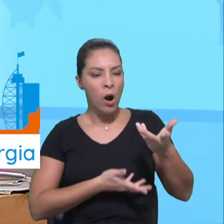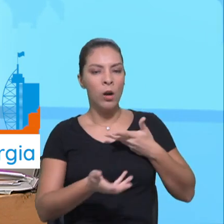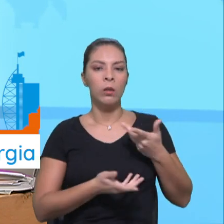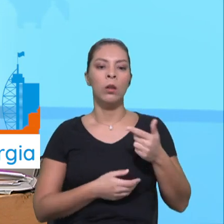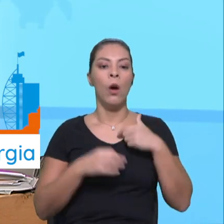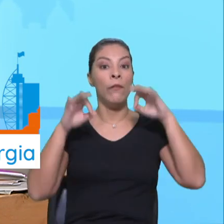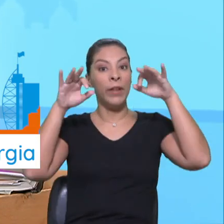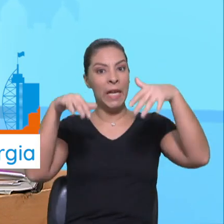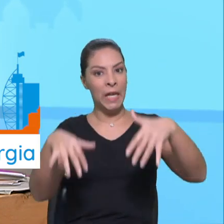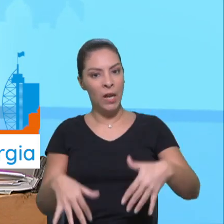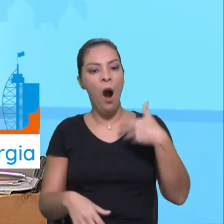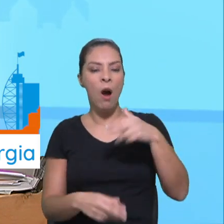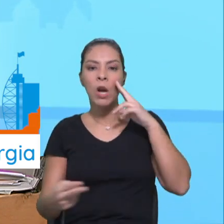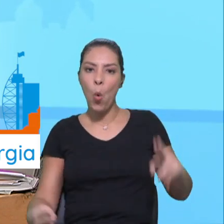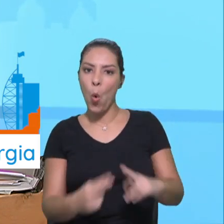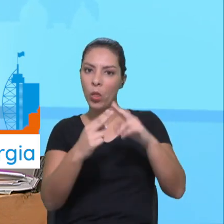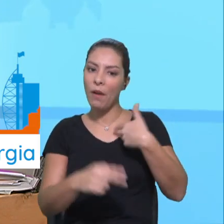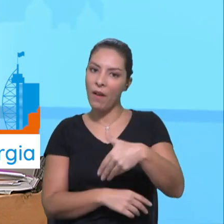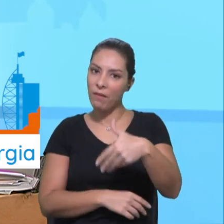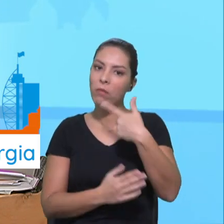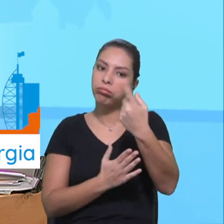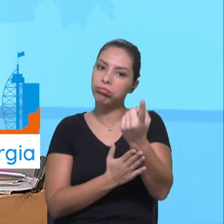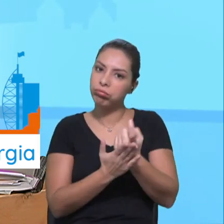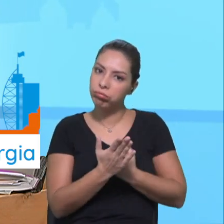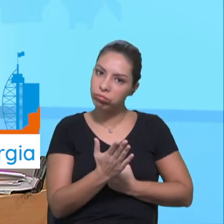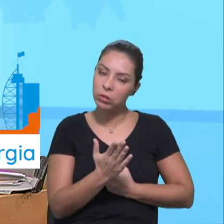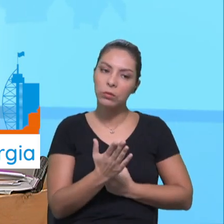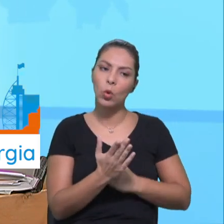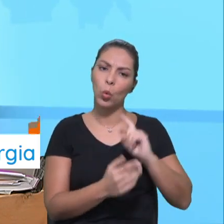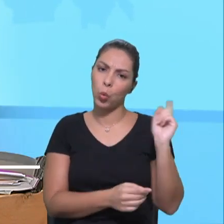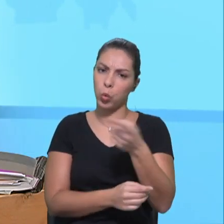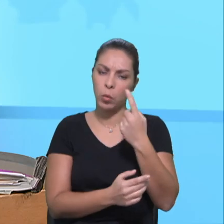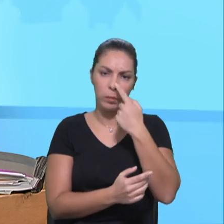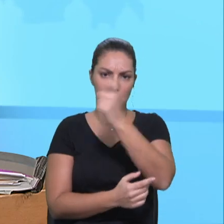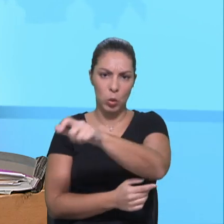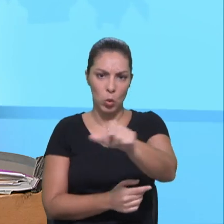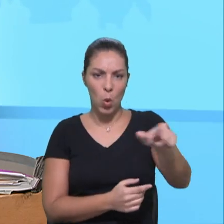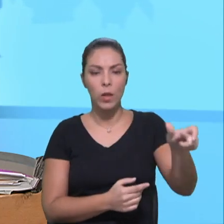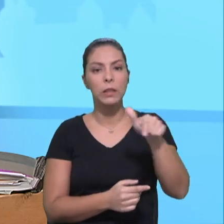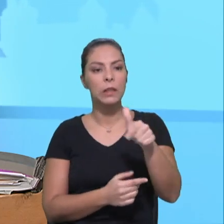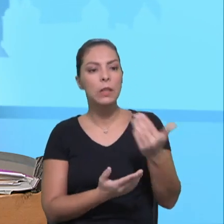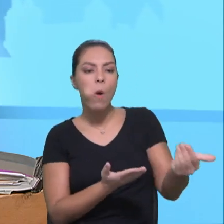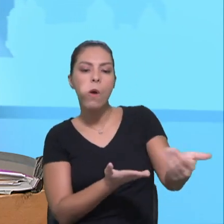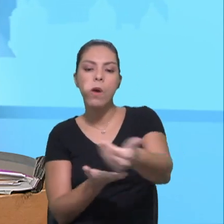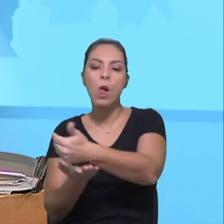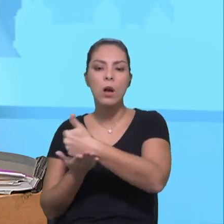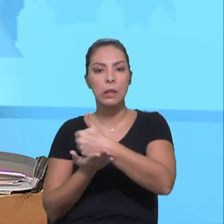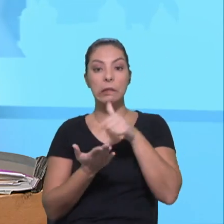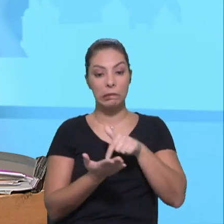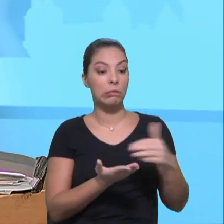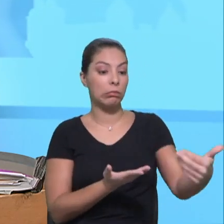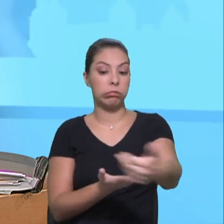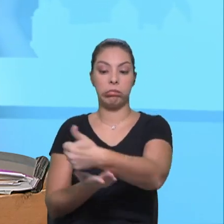nós temos um inquérito de avaliação, e a ideia precisamente é que possam daí resultar novas sugestões,